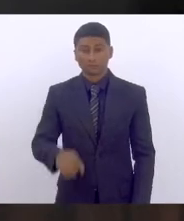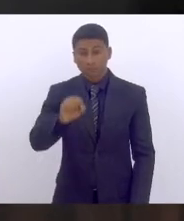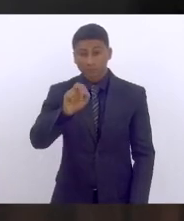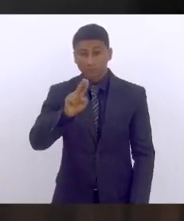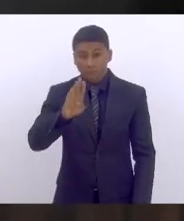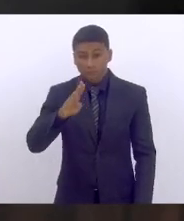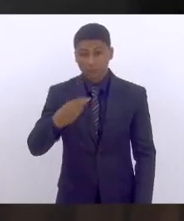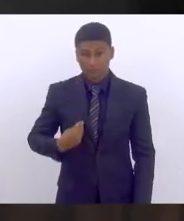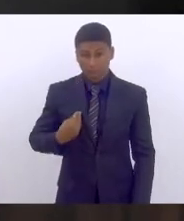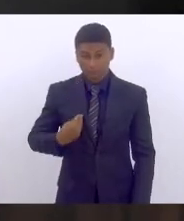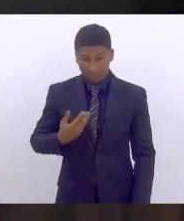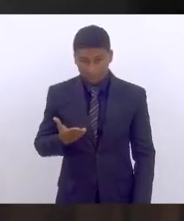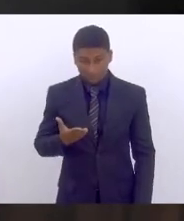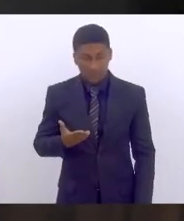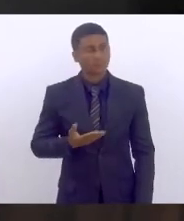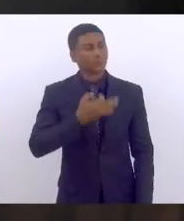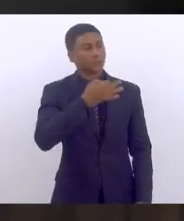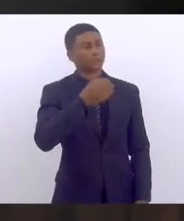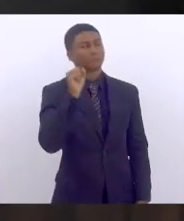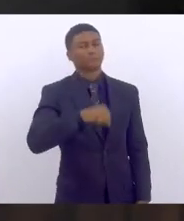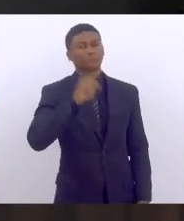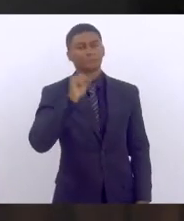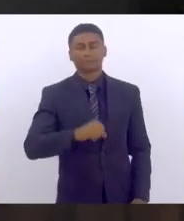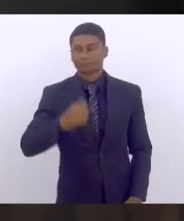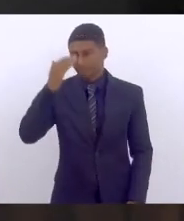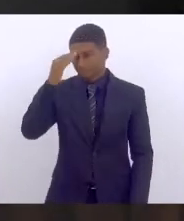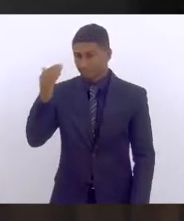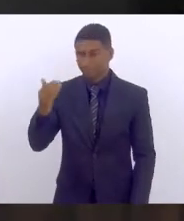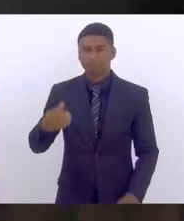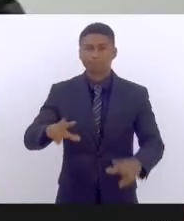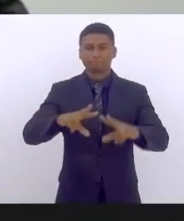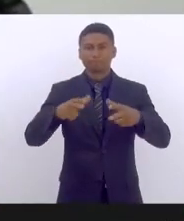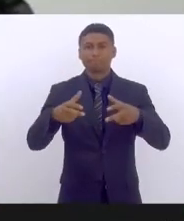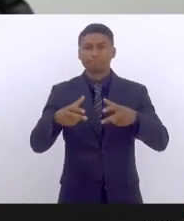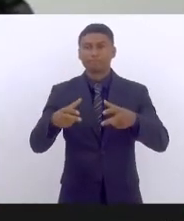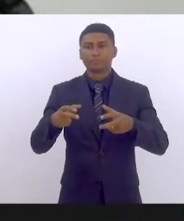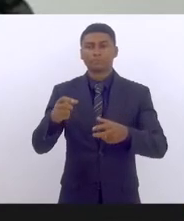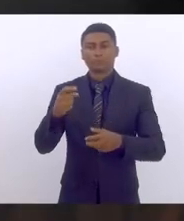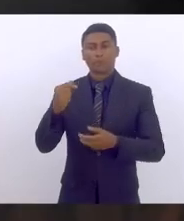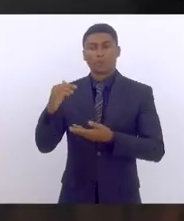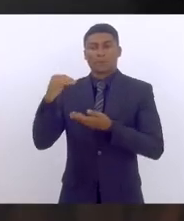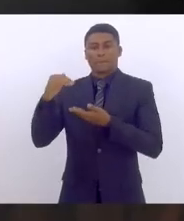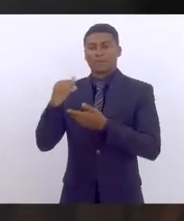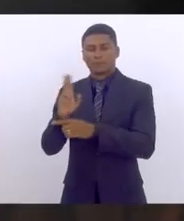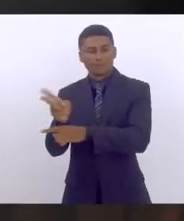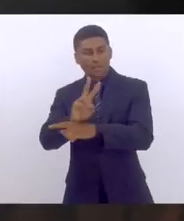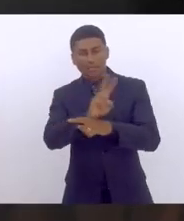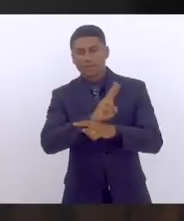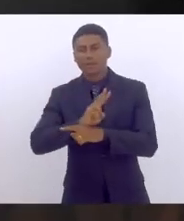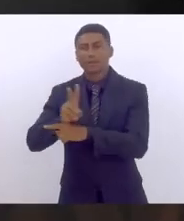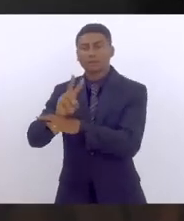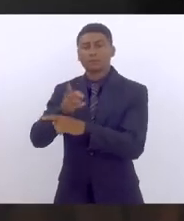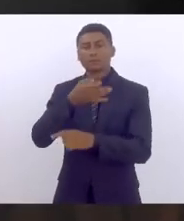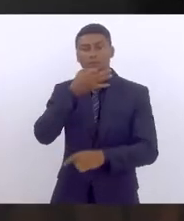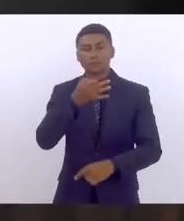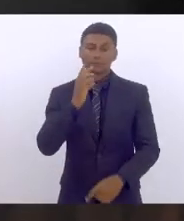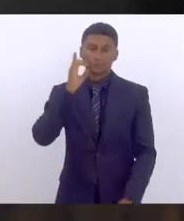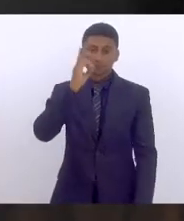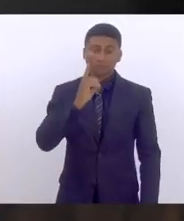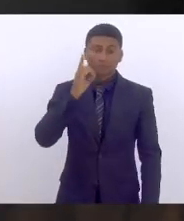Subtenente? Favorável. Obrigada. Pela Comissão de Orçamento, Finanças, Fiscalização Financeira e Controle, deputado